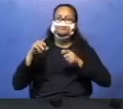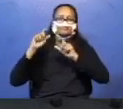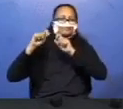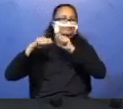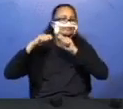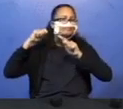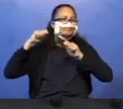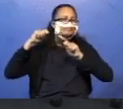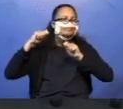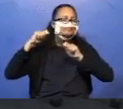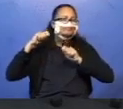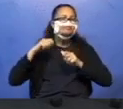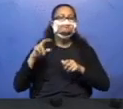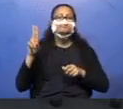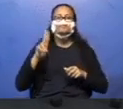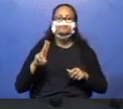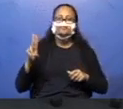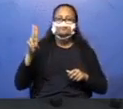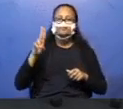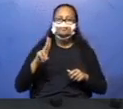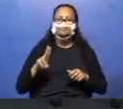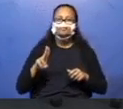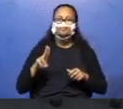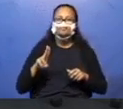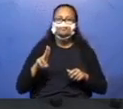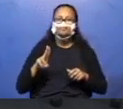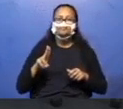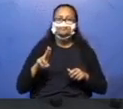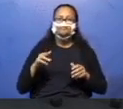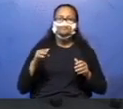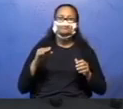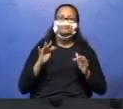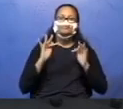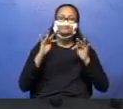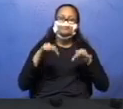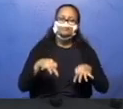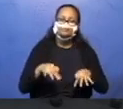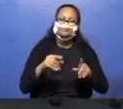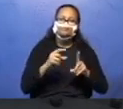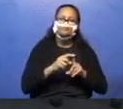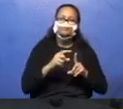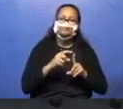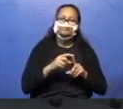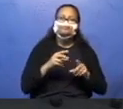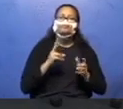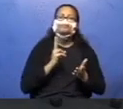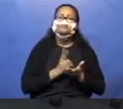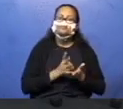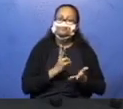gente vai usar o M. Marca aí, no final a gente sempre usa M.